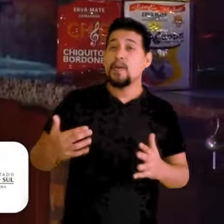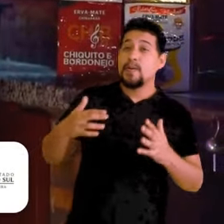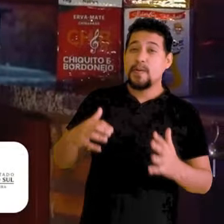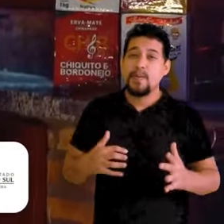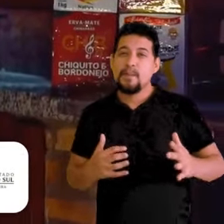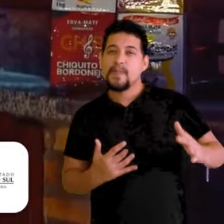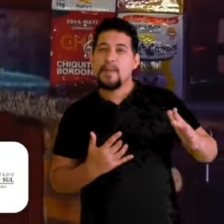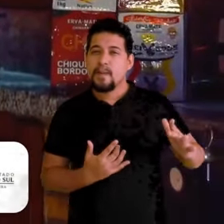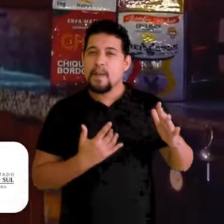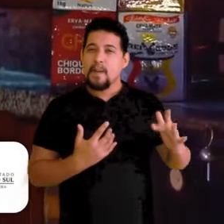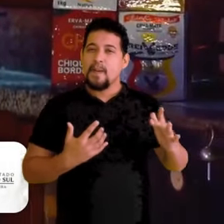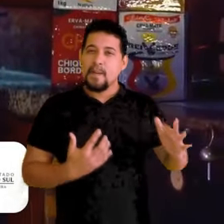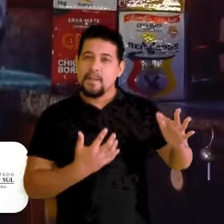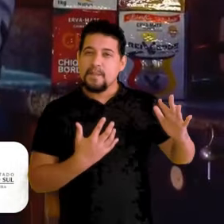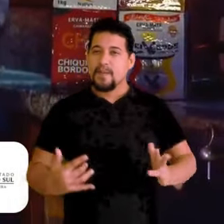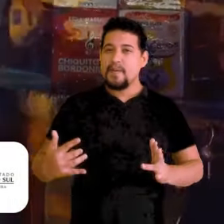Mais uma voltinha pelo amigo meu.